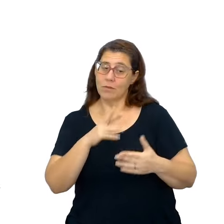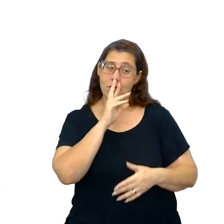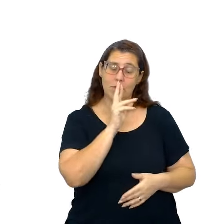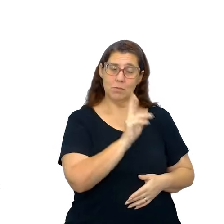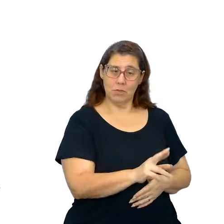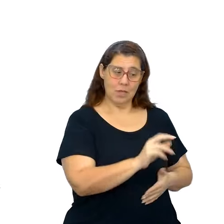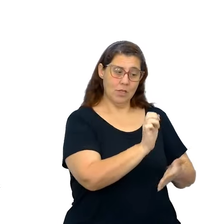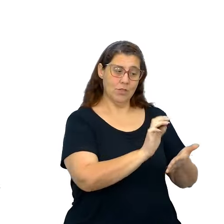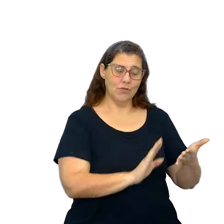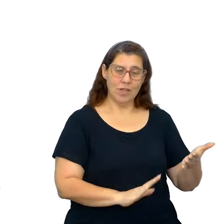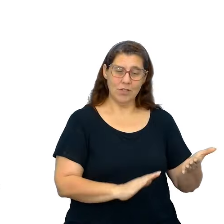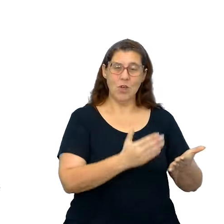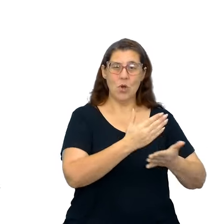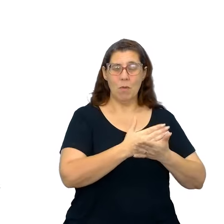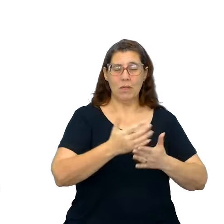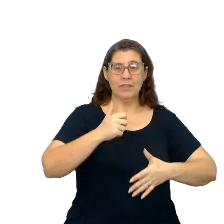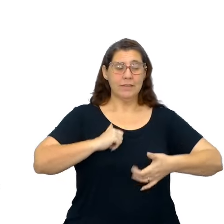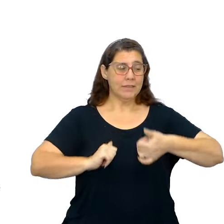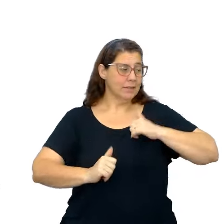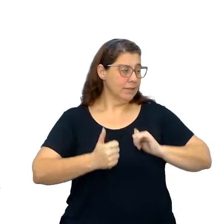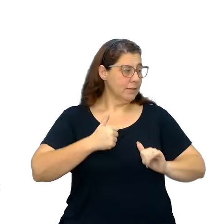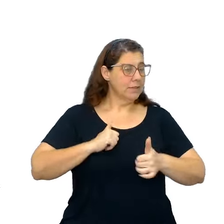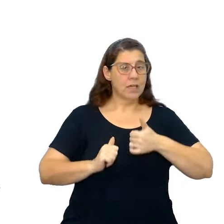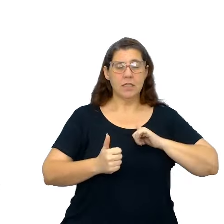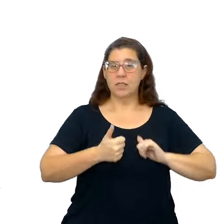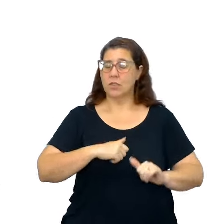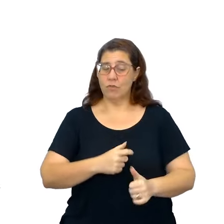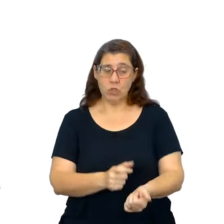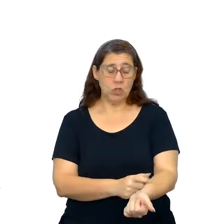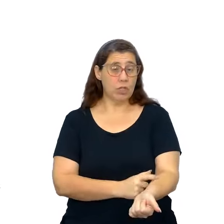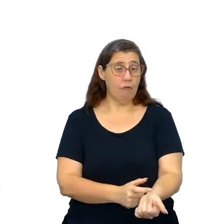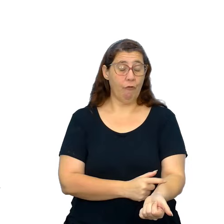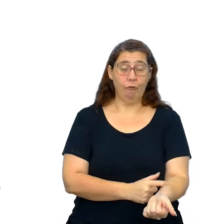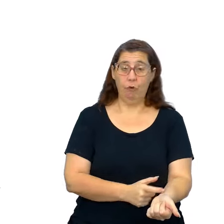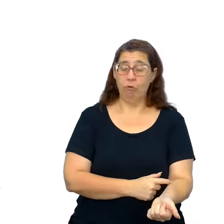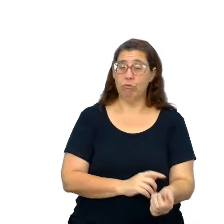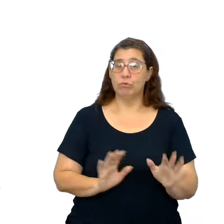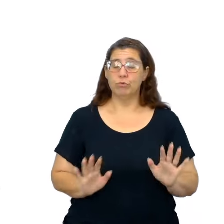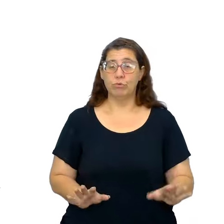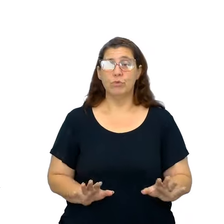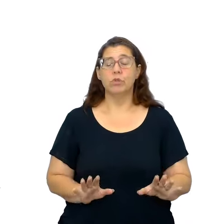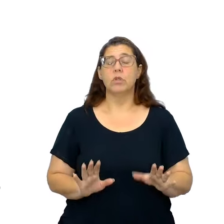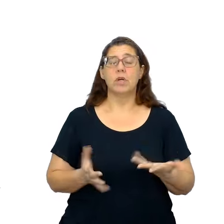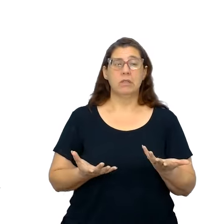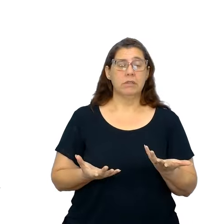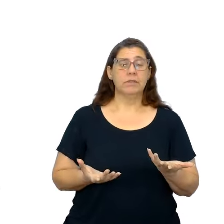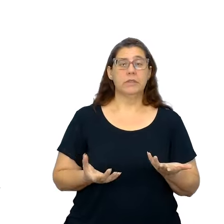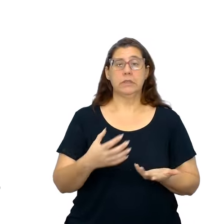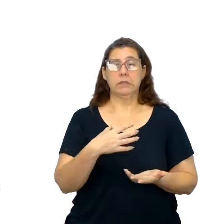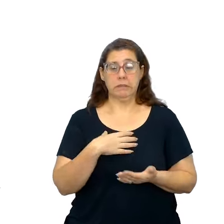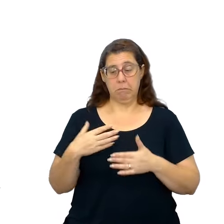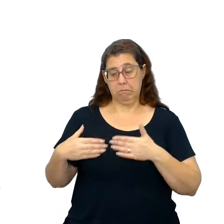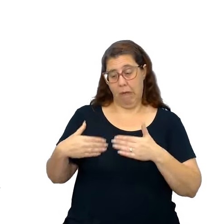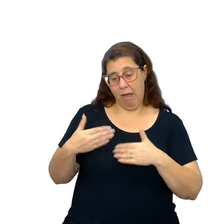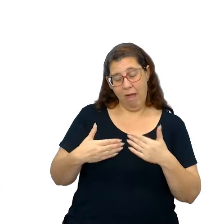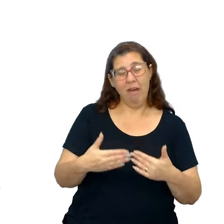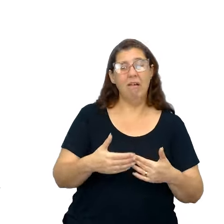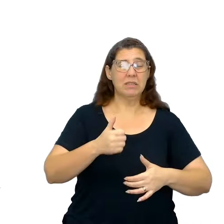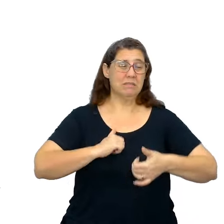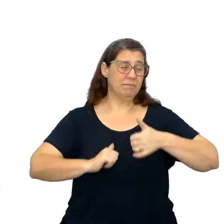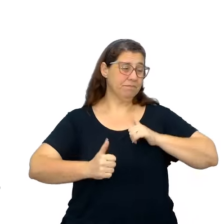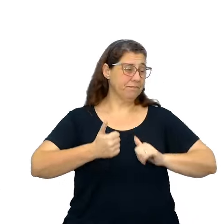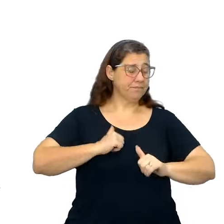já começa a ficar ansioso, né? E essa ansiedade vai gerando aí processos em que